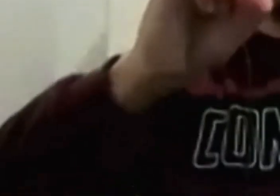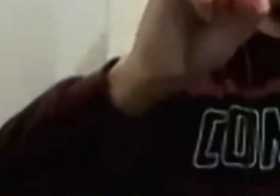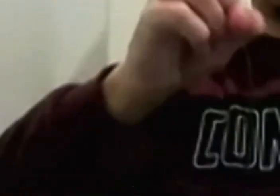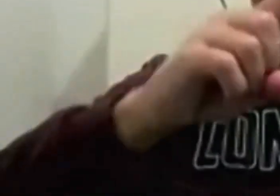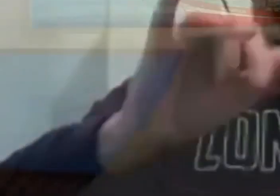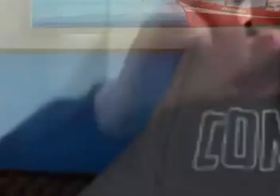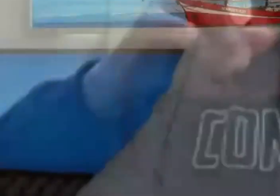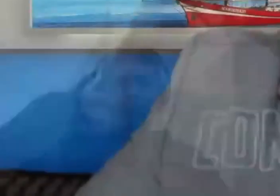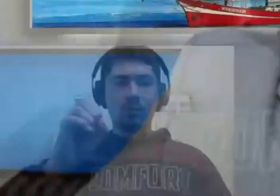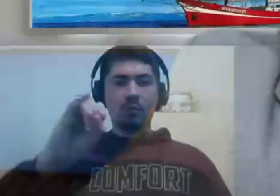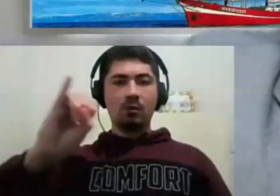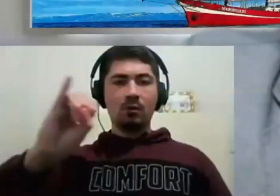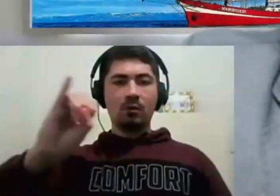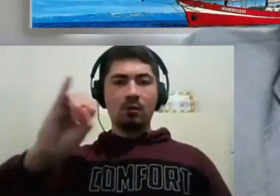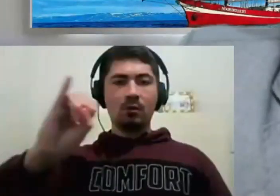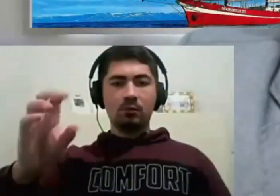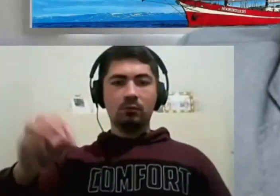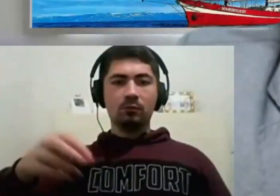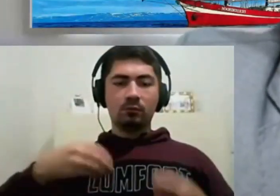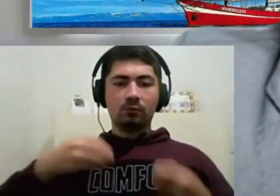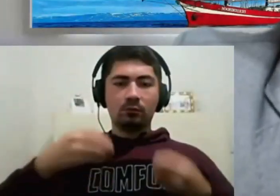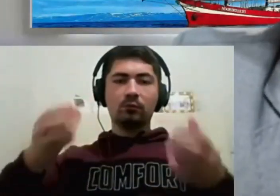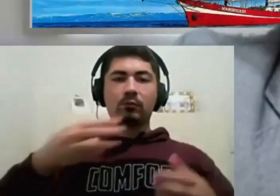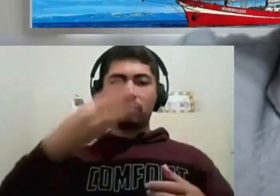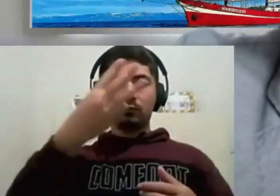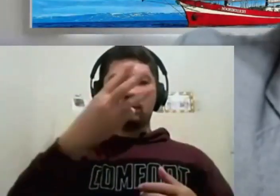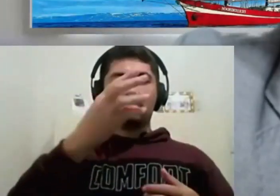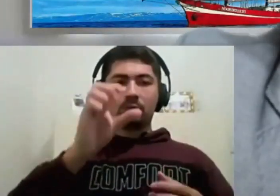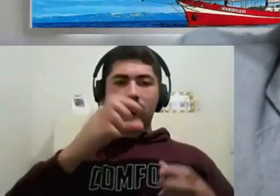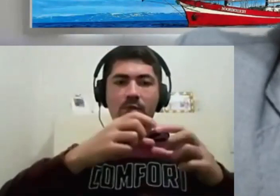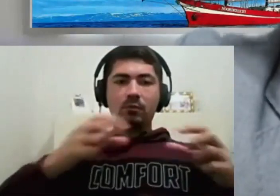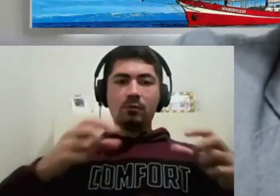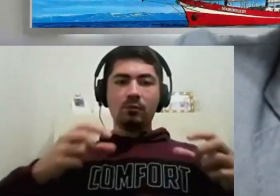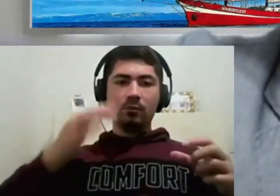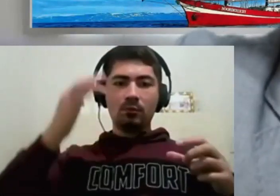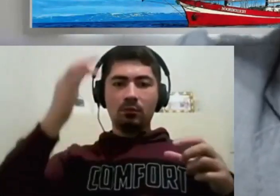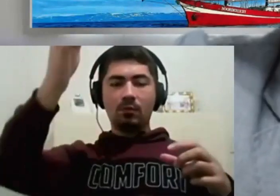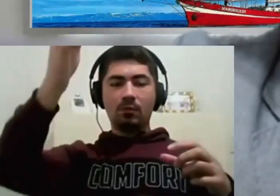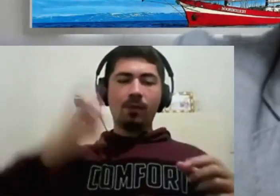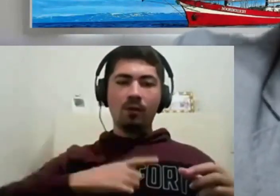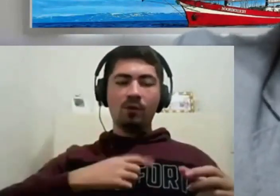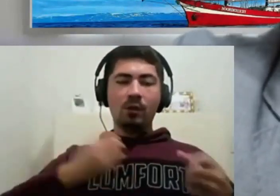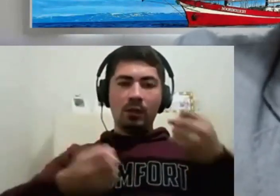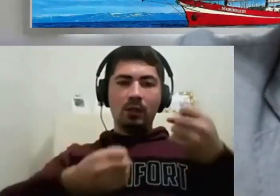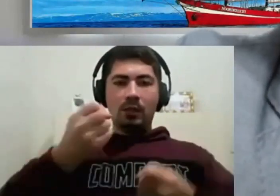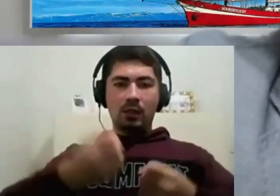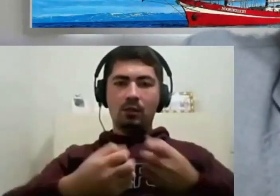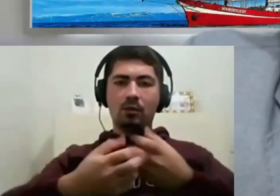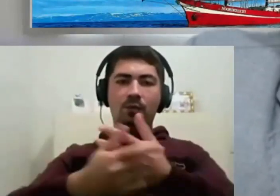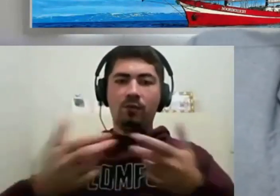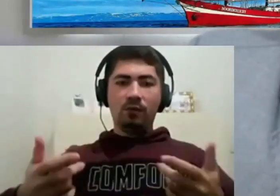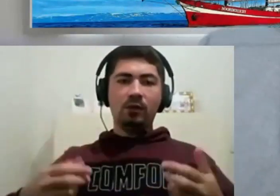inscrita, está participando e você ganhou, então, 30 vouchers para concorrer à premiação no final do ano Rotário. Obrigado pela sua